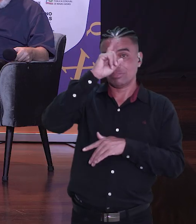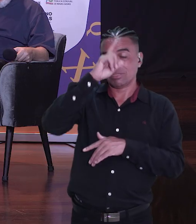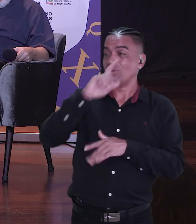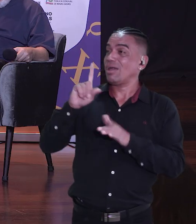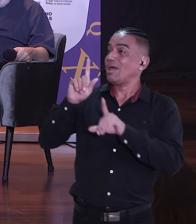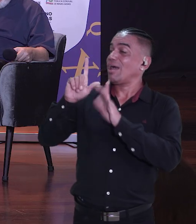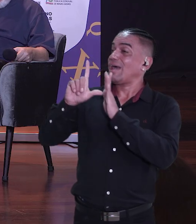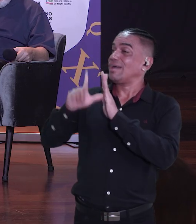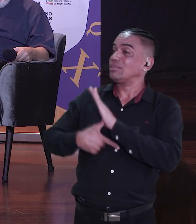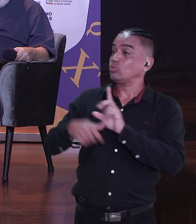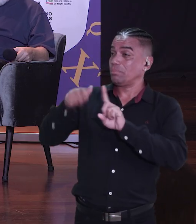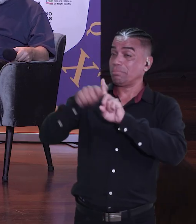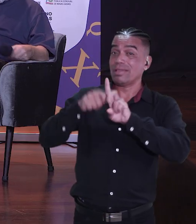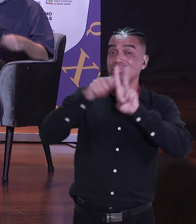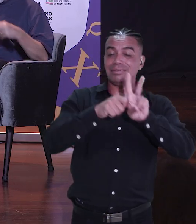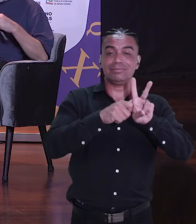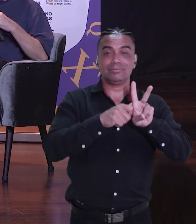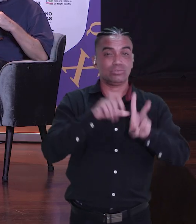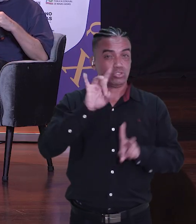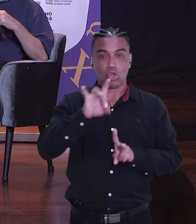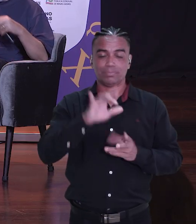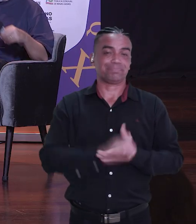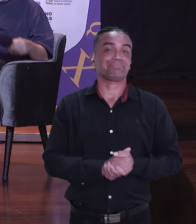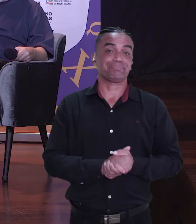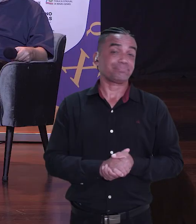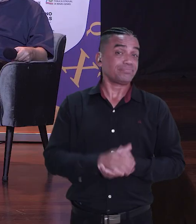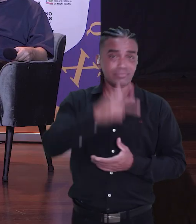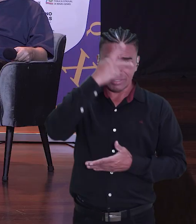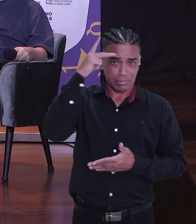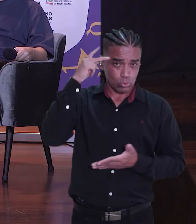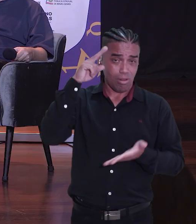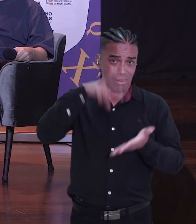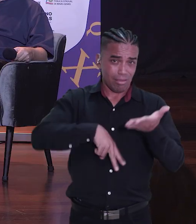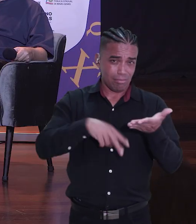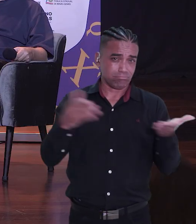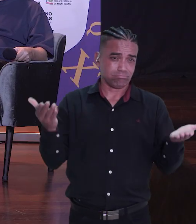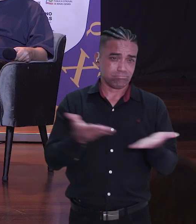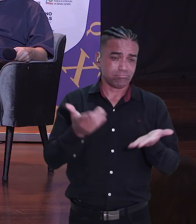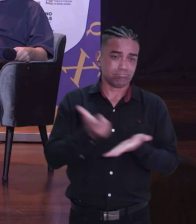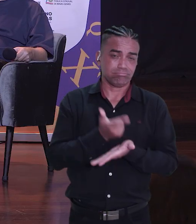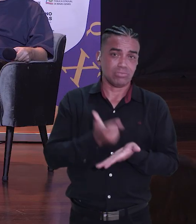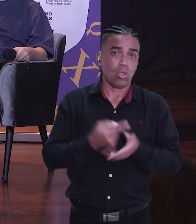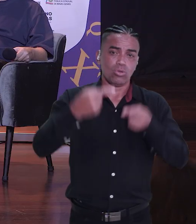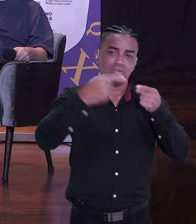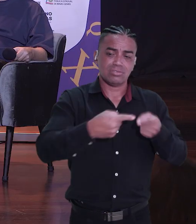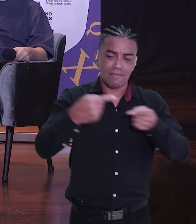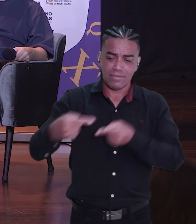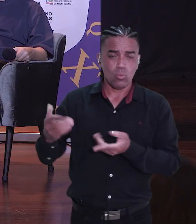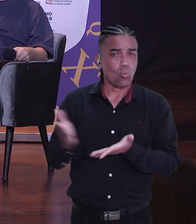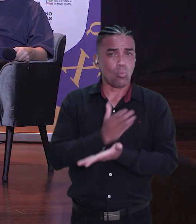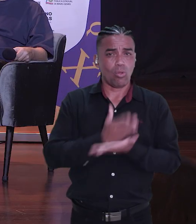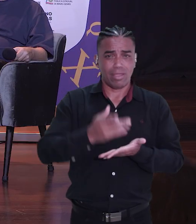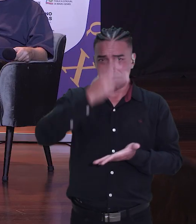fazer... Atrasou 2 meses só. Mas é o seguinte, o leitor desse livro hoje, eu